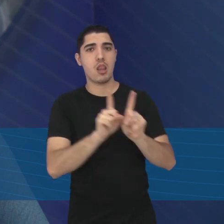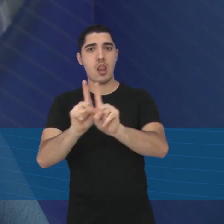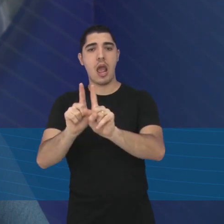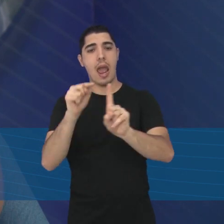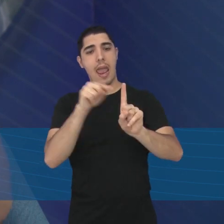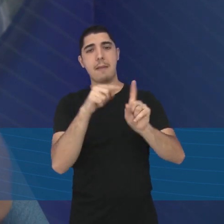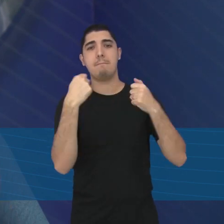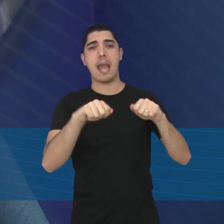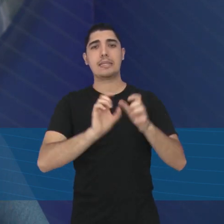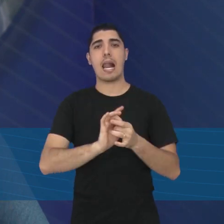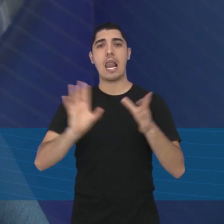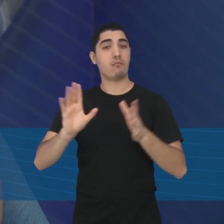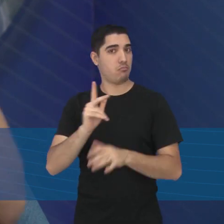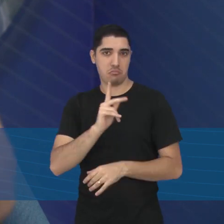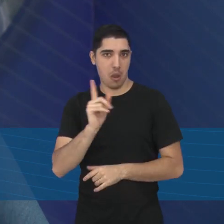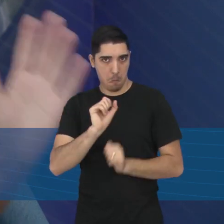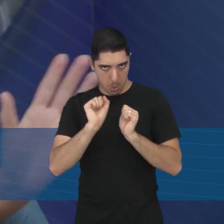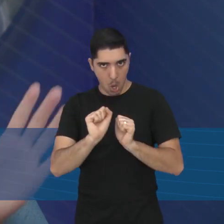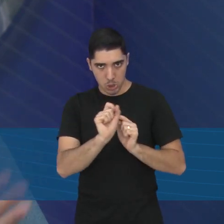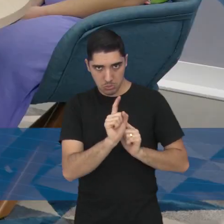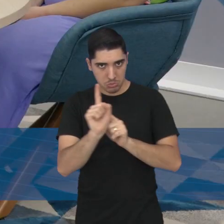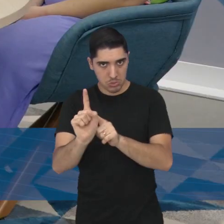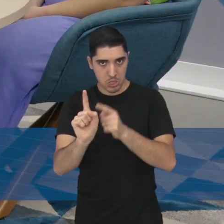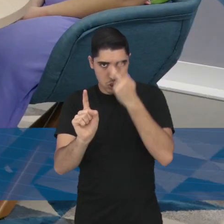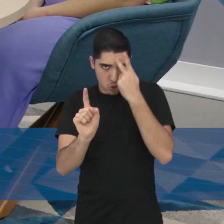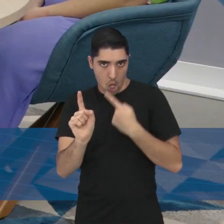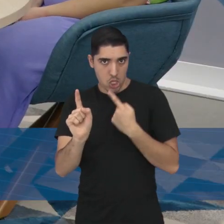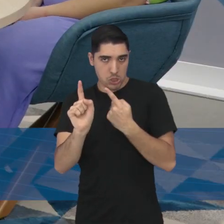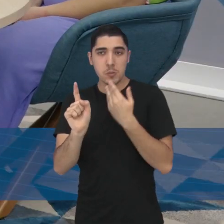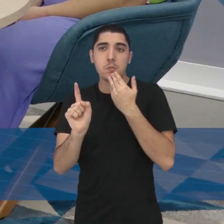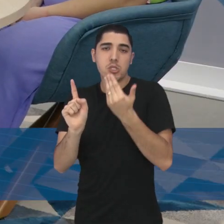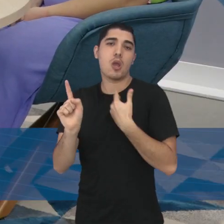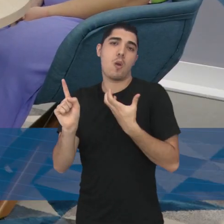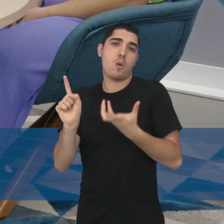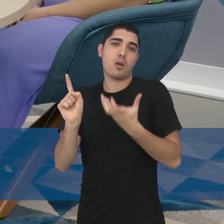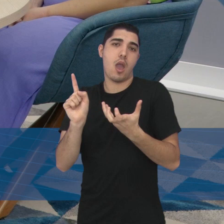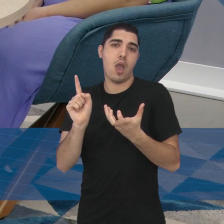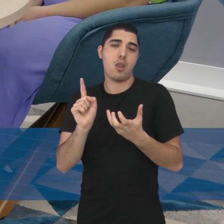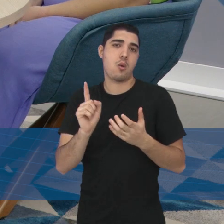dê esse suporte, que autorize. Ela pode ir lá. Isso